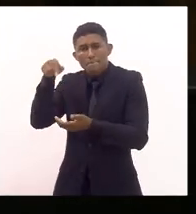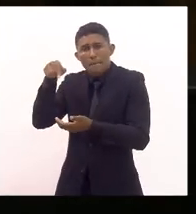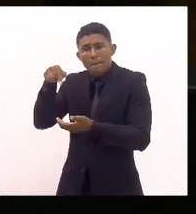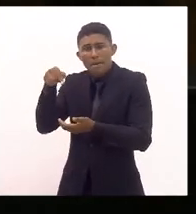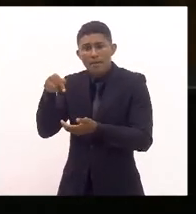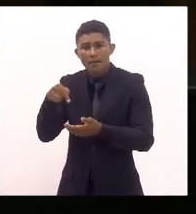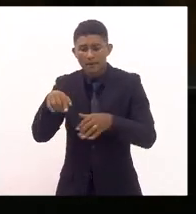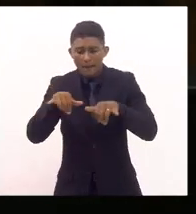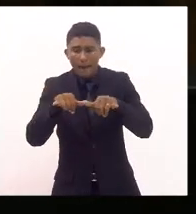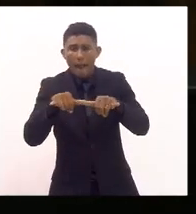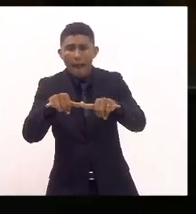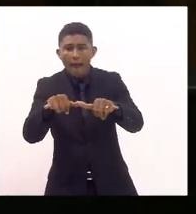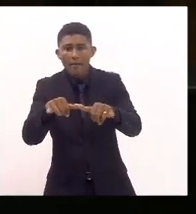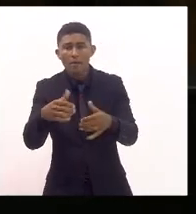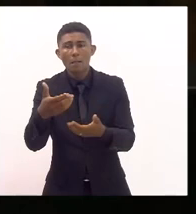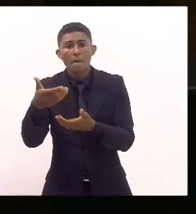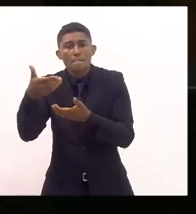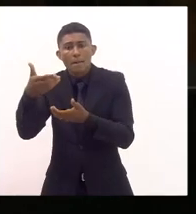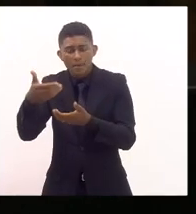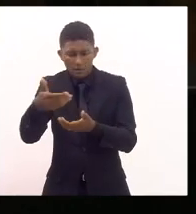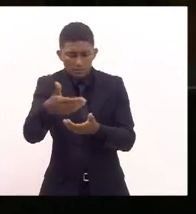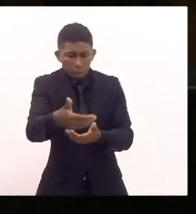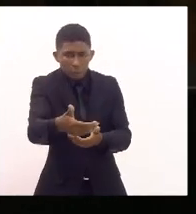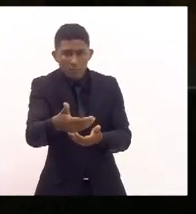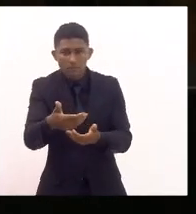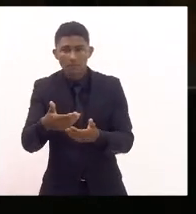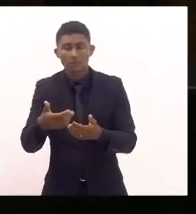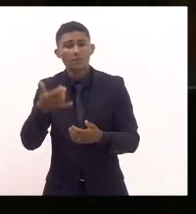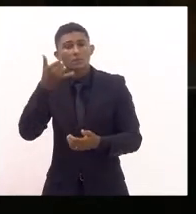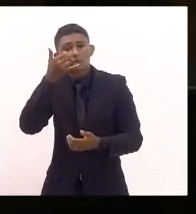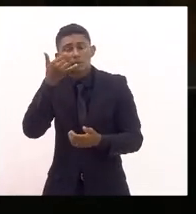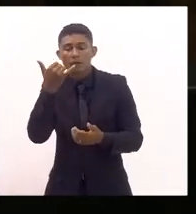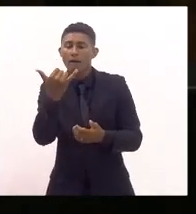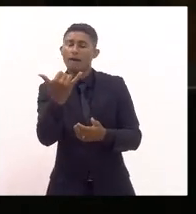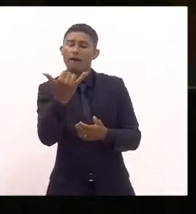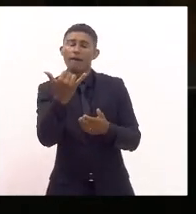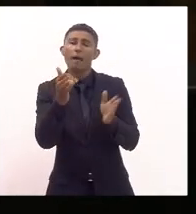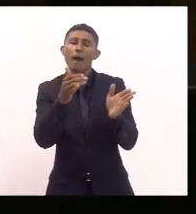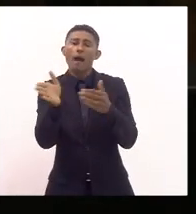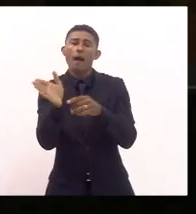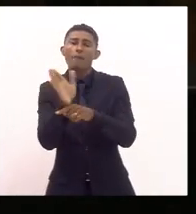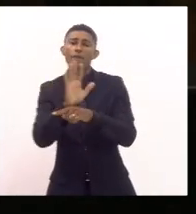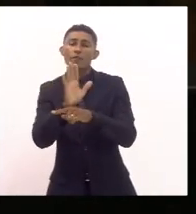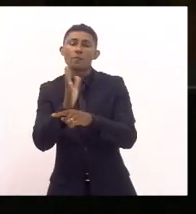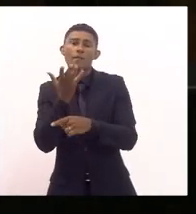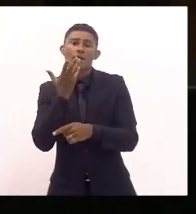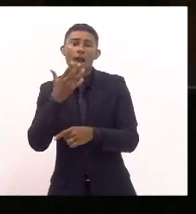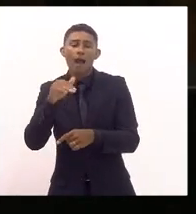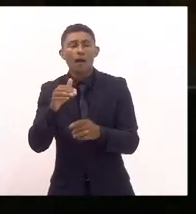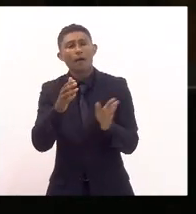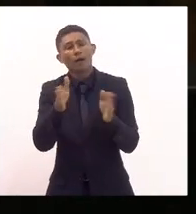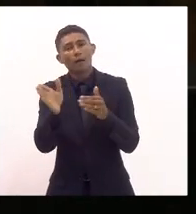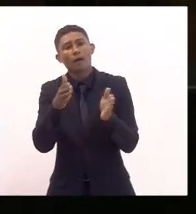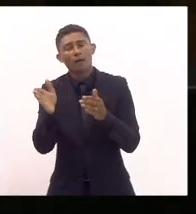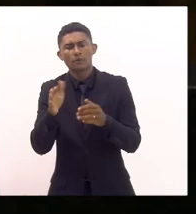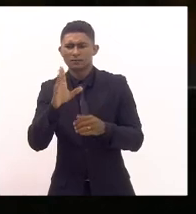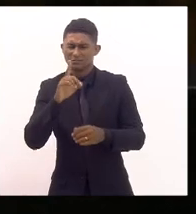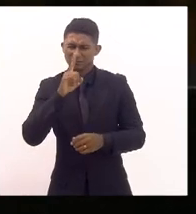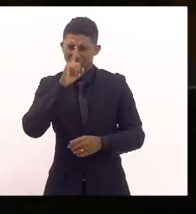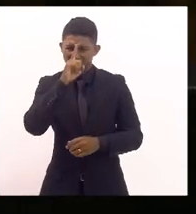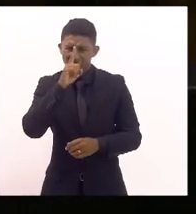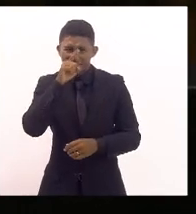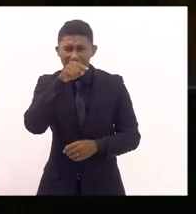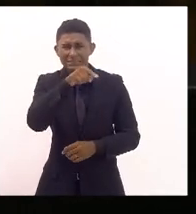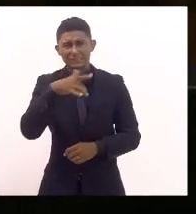carrinhos assistindo ali filmes infantis mas isso traz um risco muito grande para